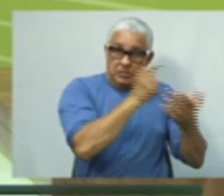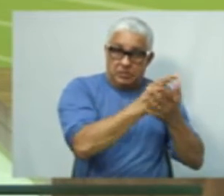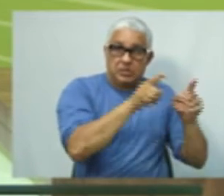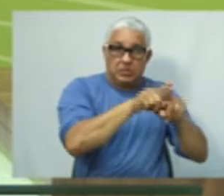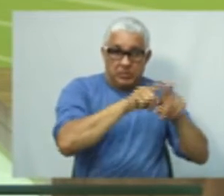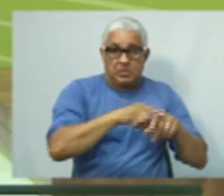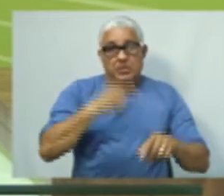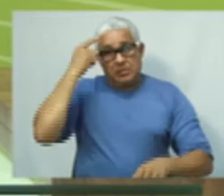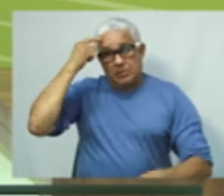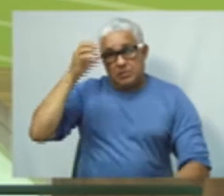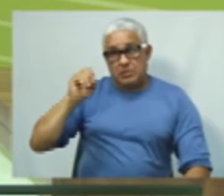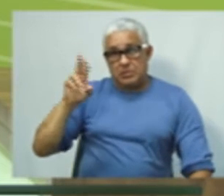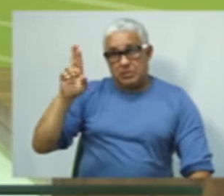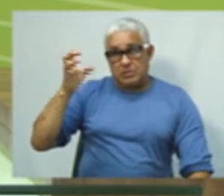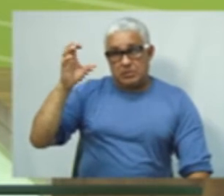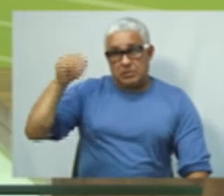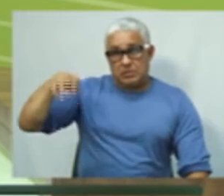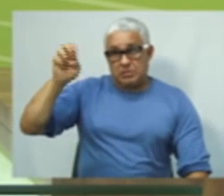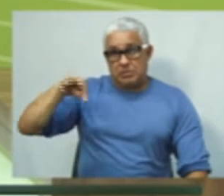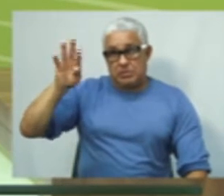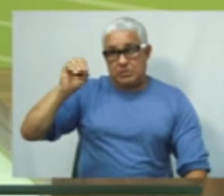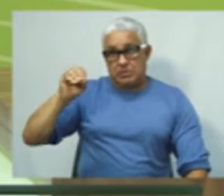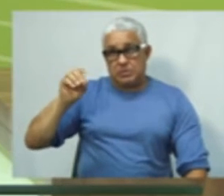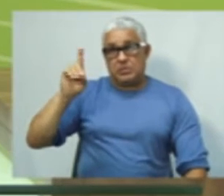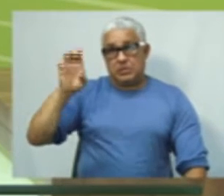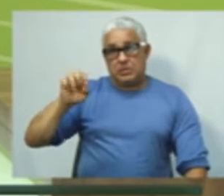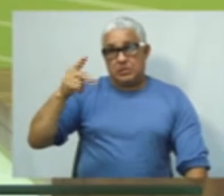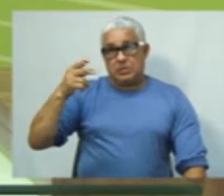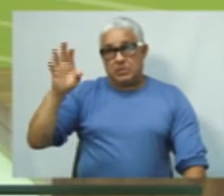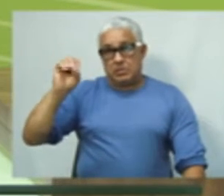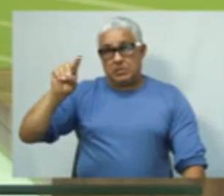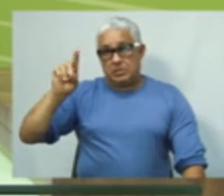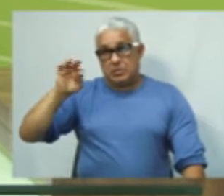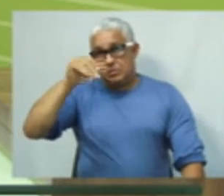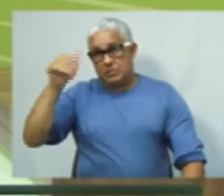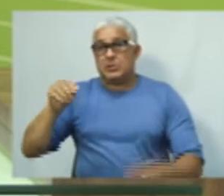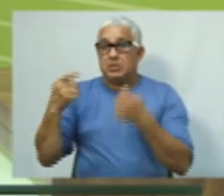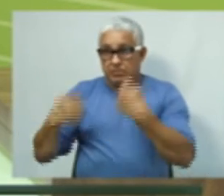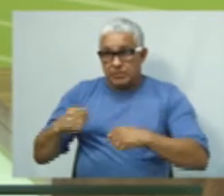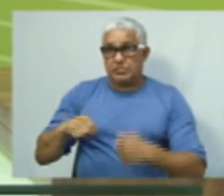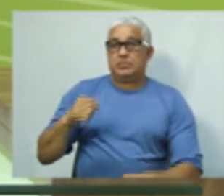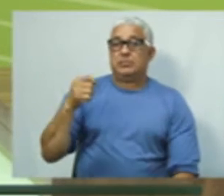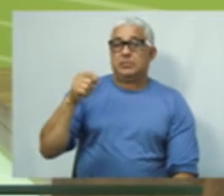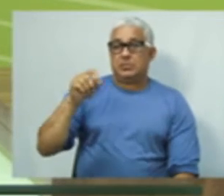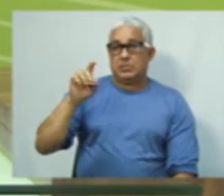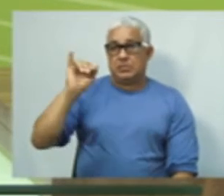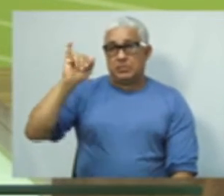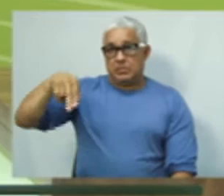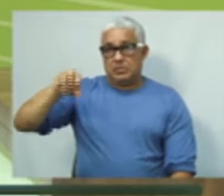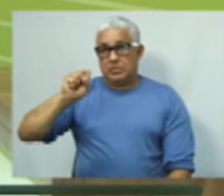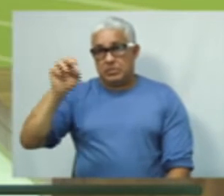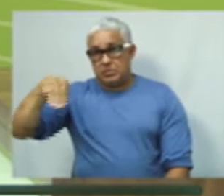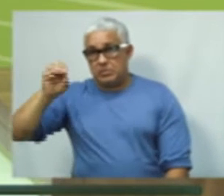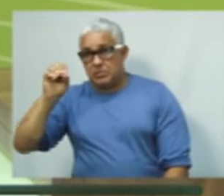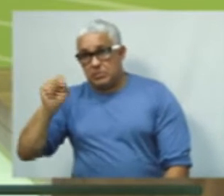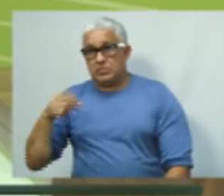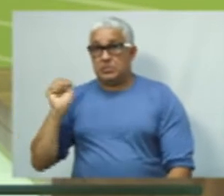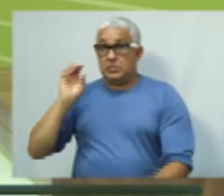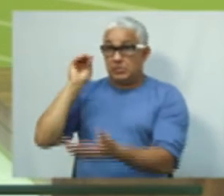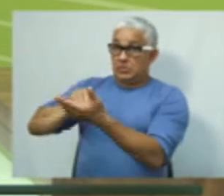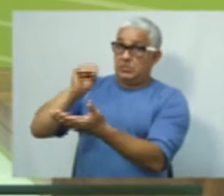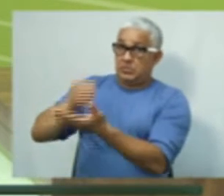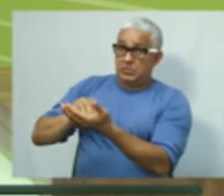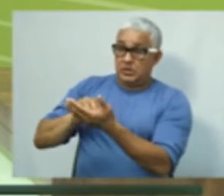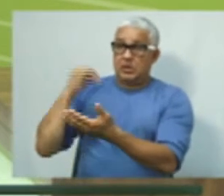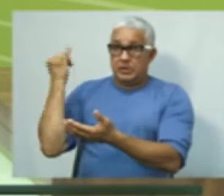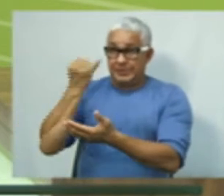produção. Por quê? Se eu vou produzir, eu vou precisar de insumos. Imagina eu com linha de produção, produzindo e me falta um insumo